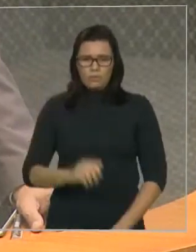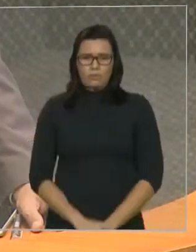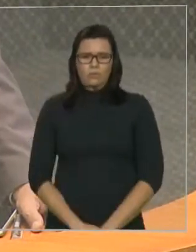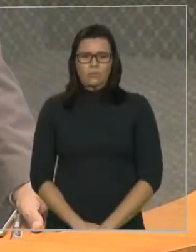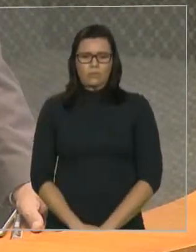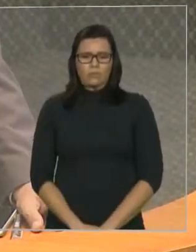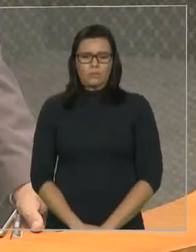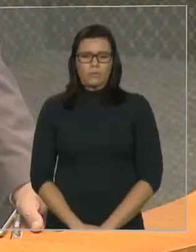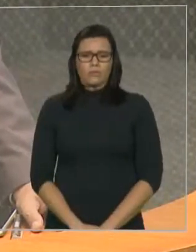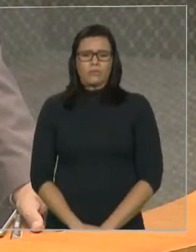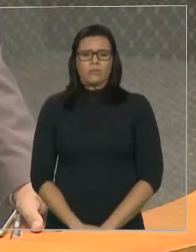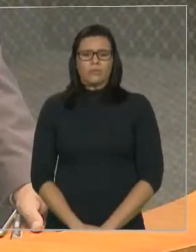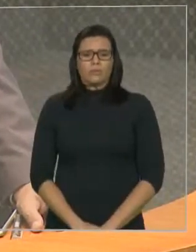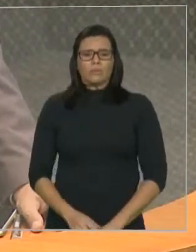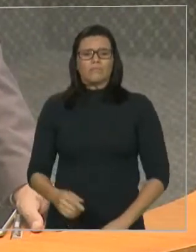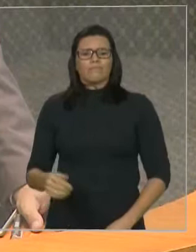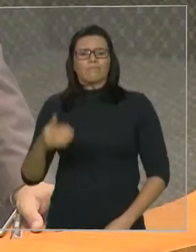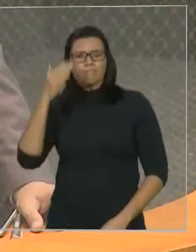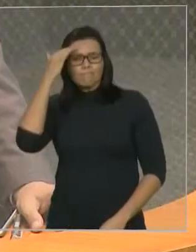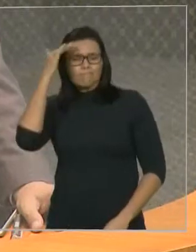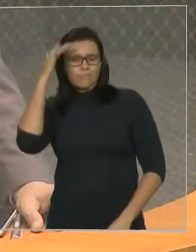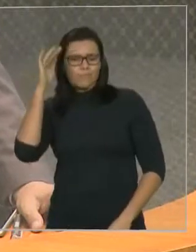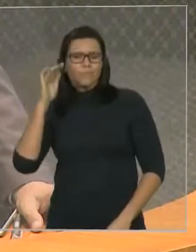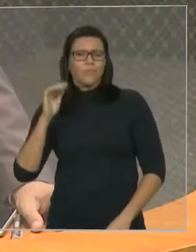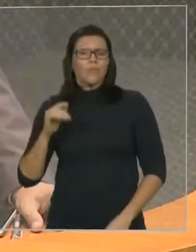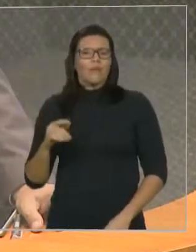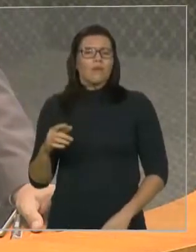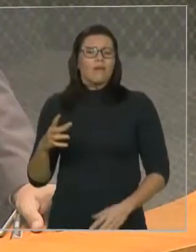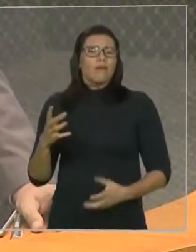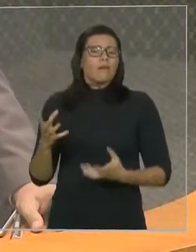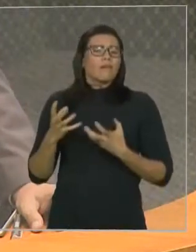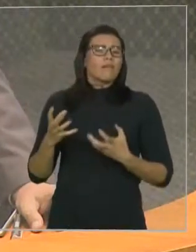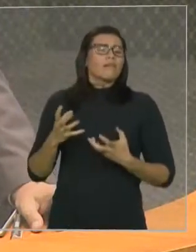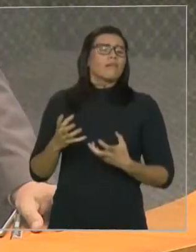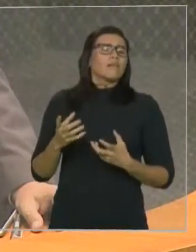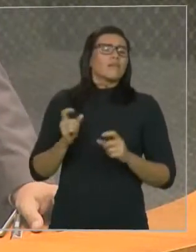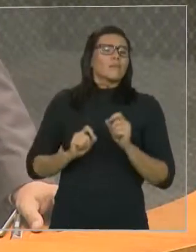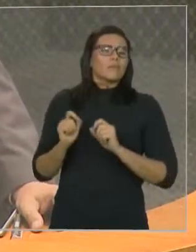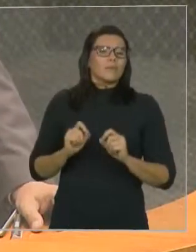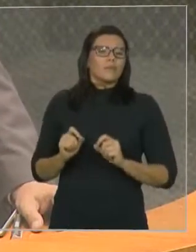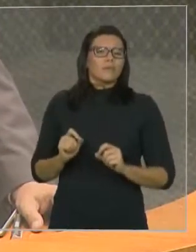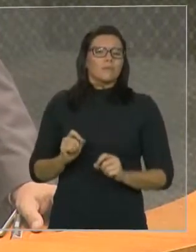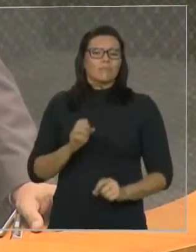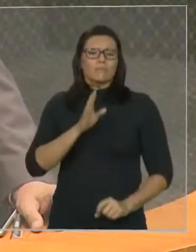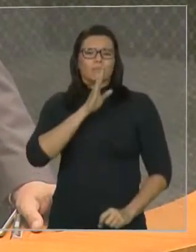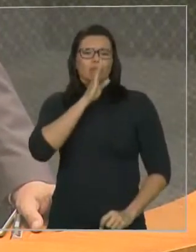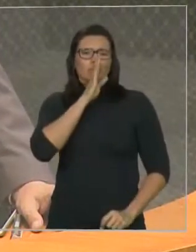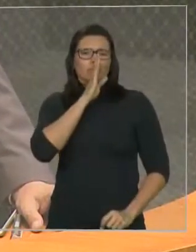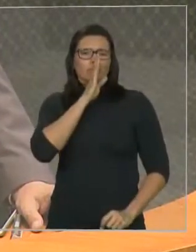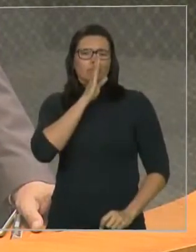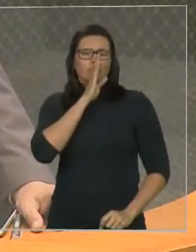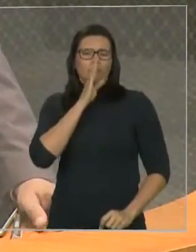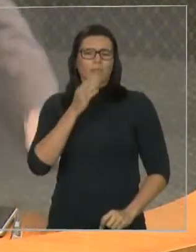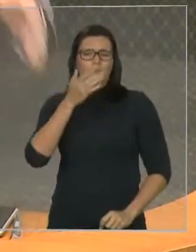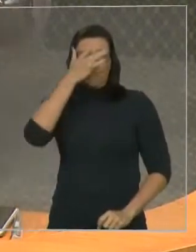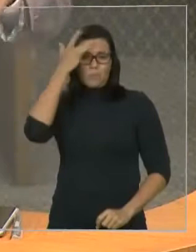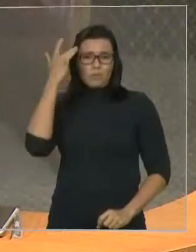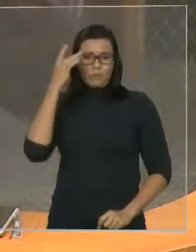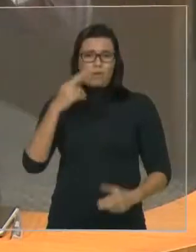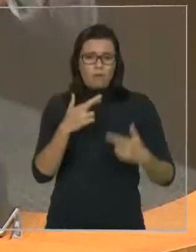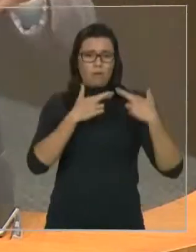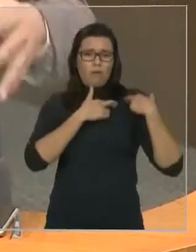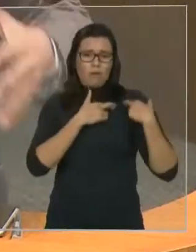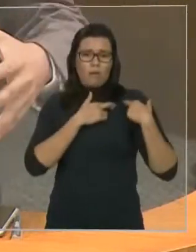a boa-fé do auditor fiscal do trabalho. Porque o auditor fiscal do trabalho, que é um